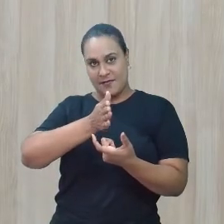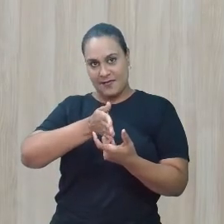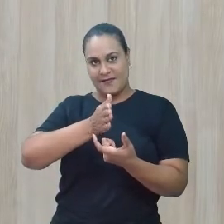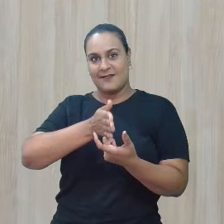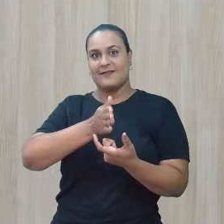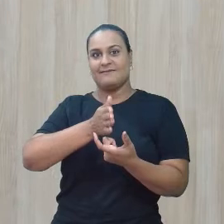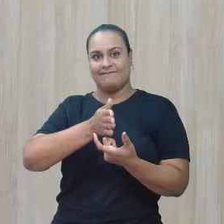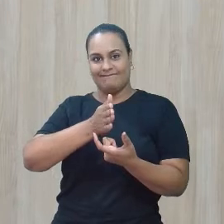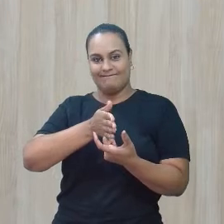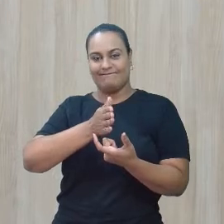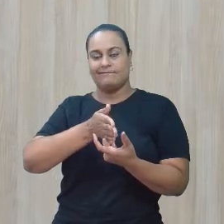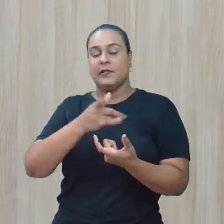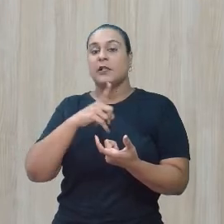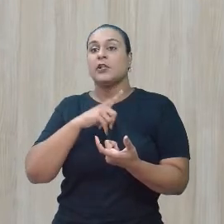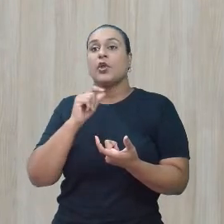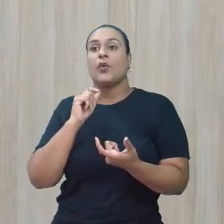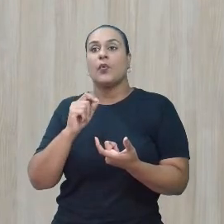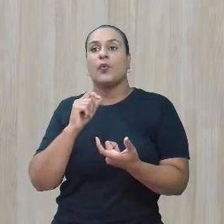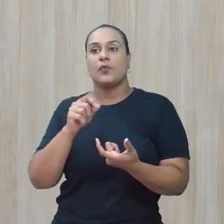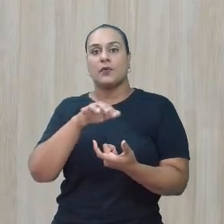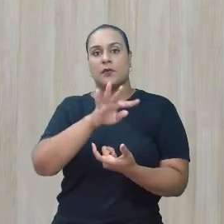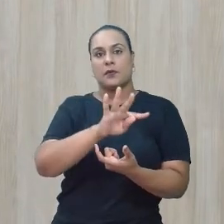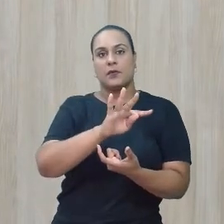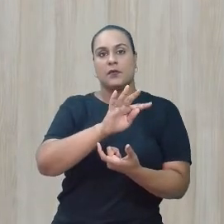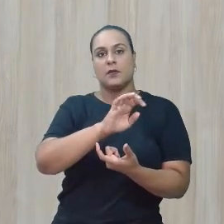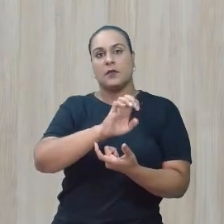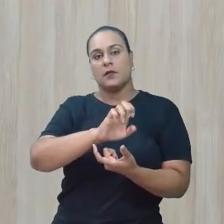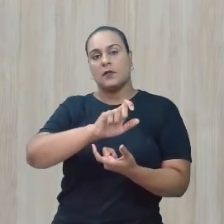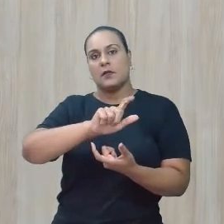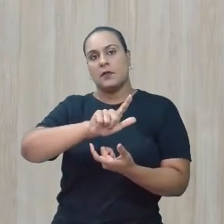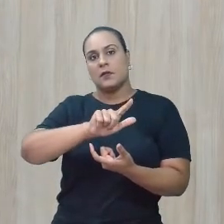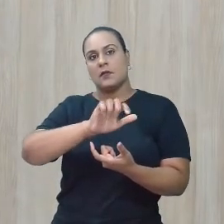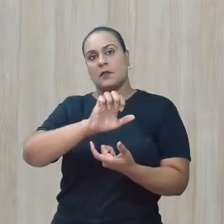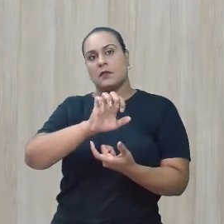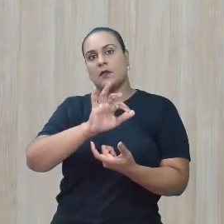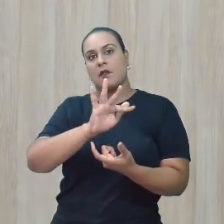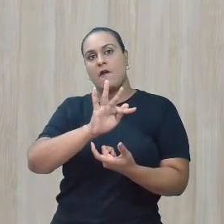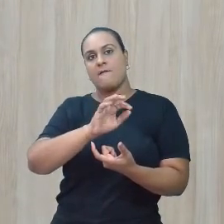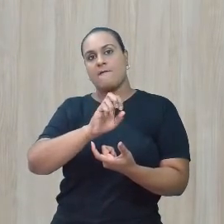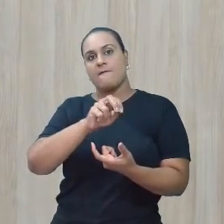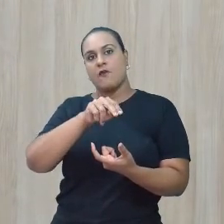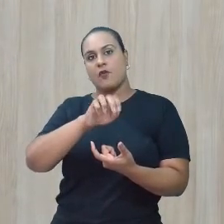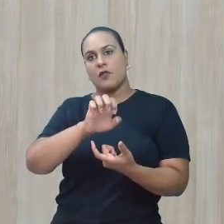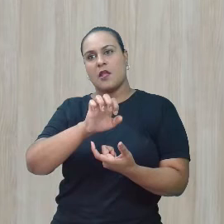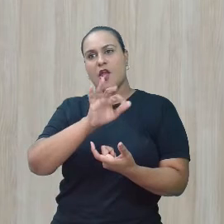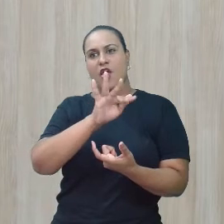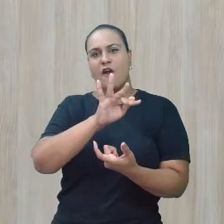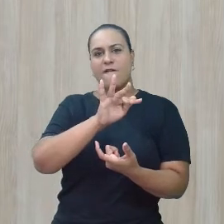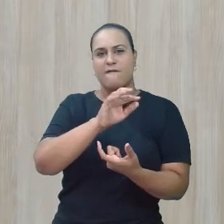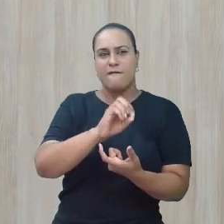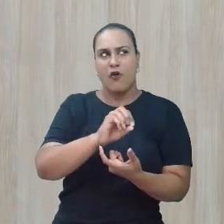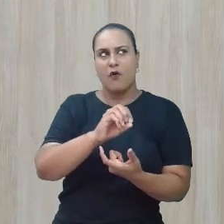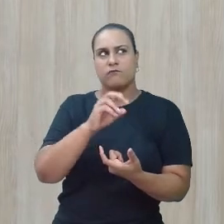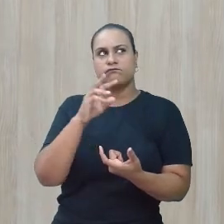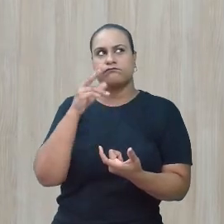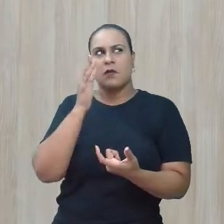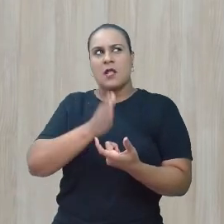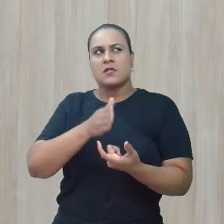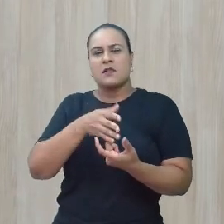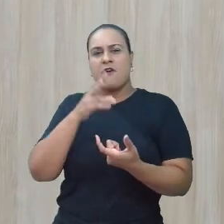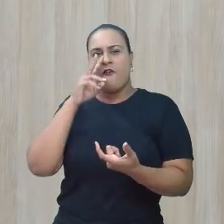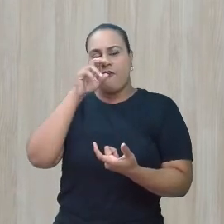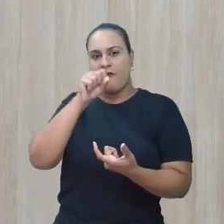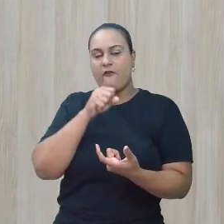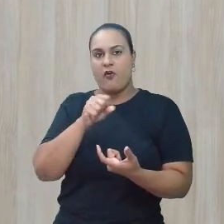da palavra. Então, eu tenho aqui, ó, telefone. Então, o fó é a sílaba mais forte. Essa